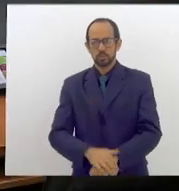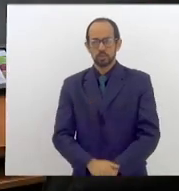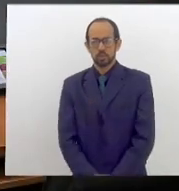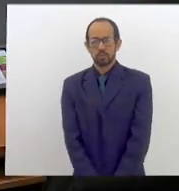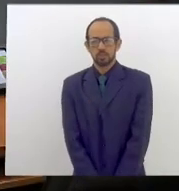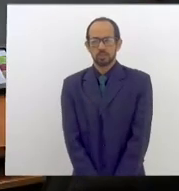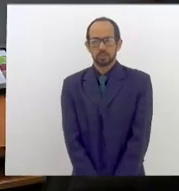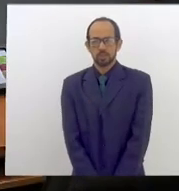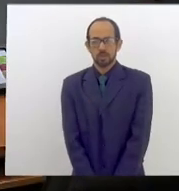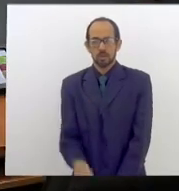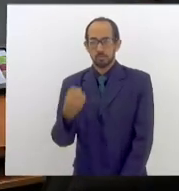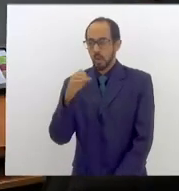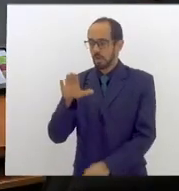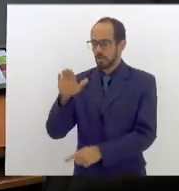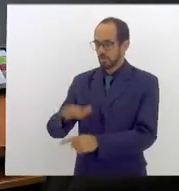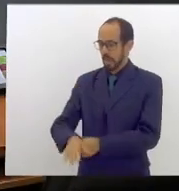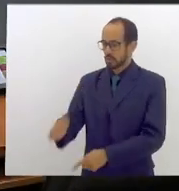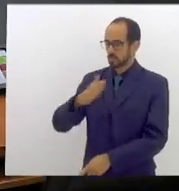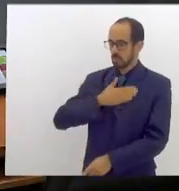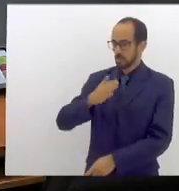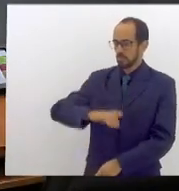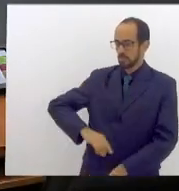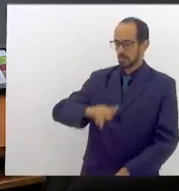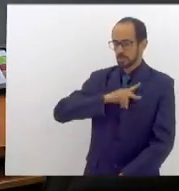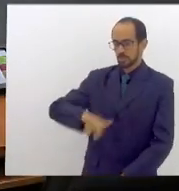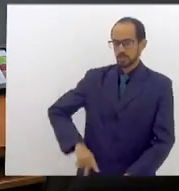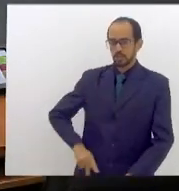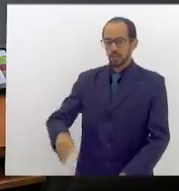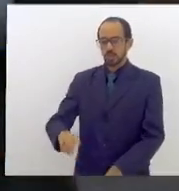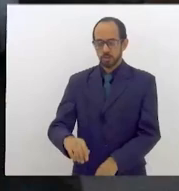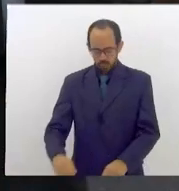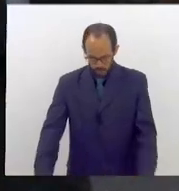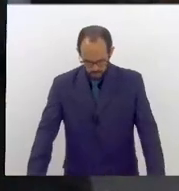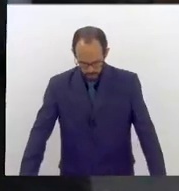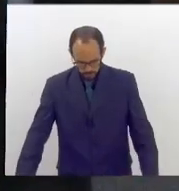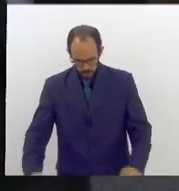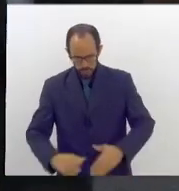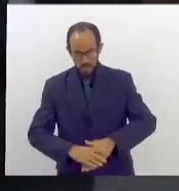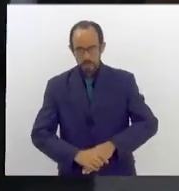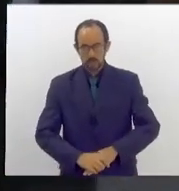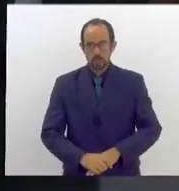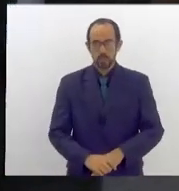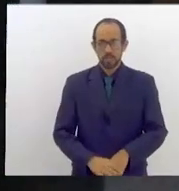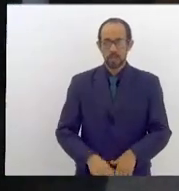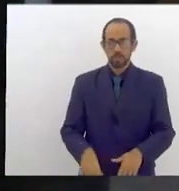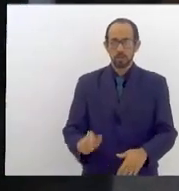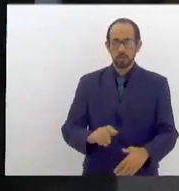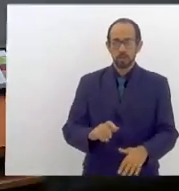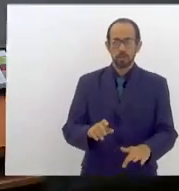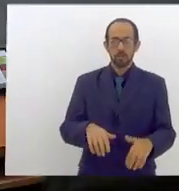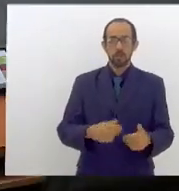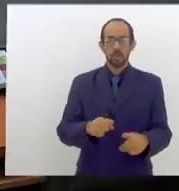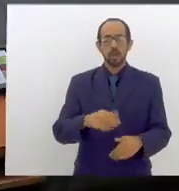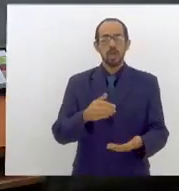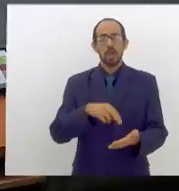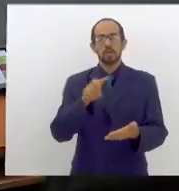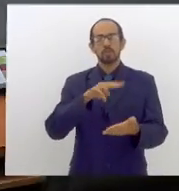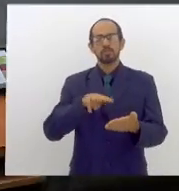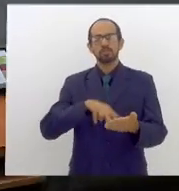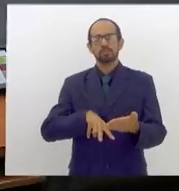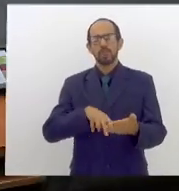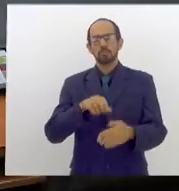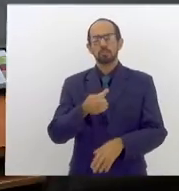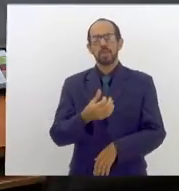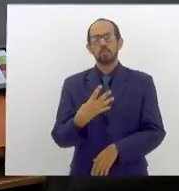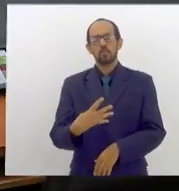boa tarde meu presidente anuncie redação final projeto de lei 64 12 de 22 autor